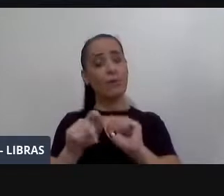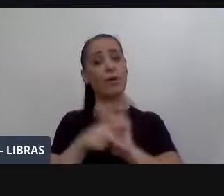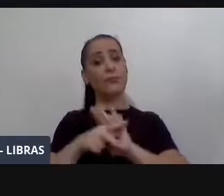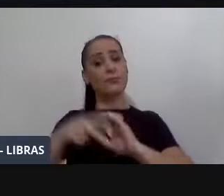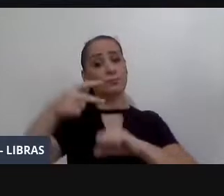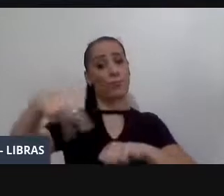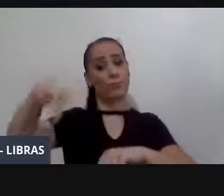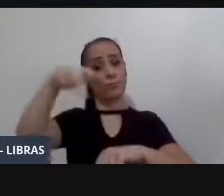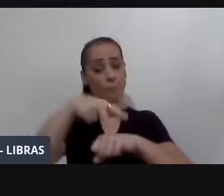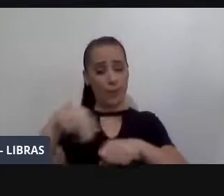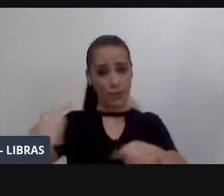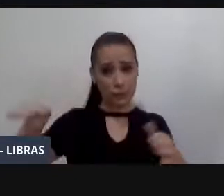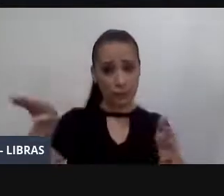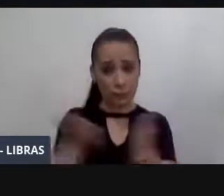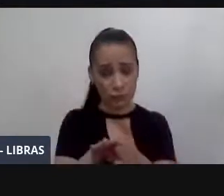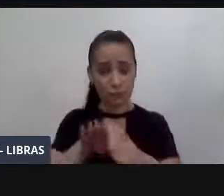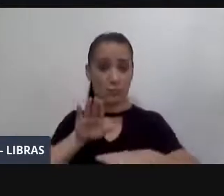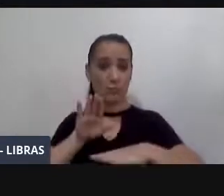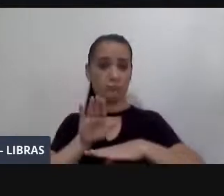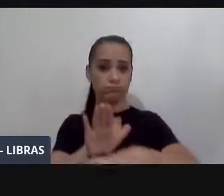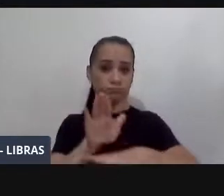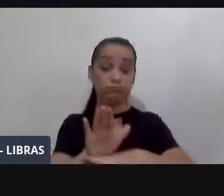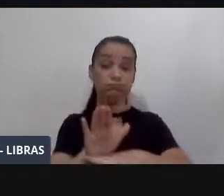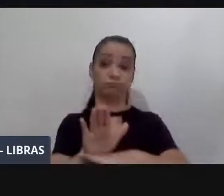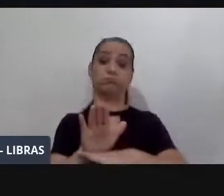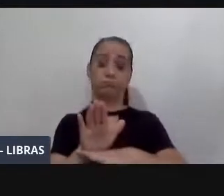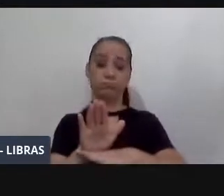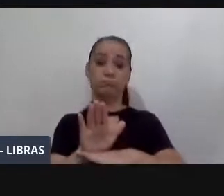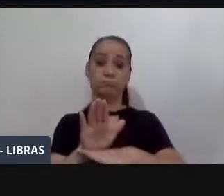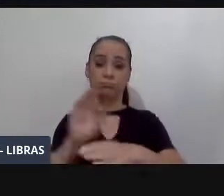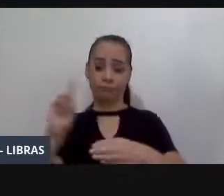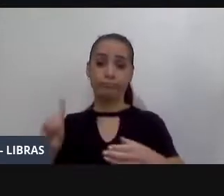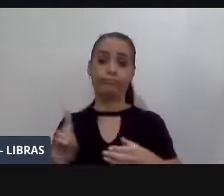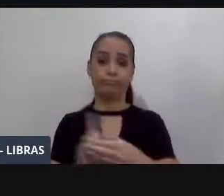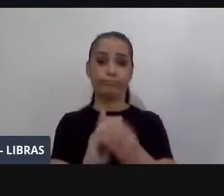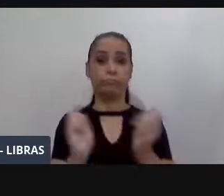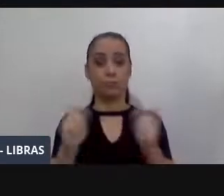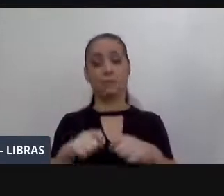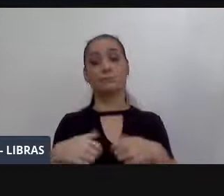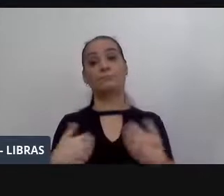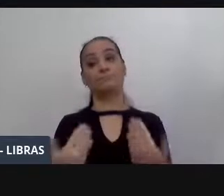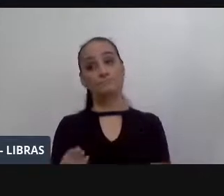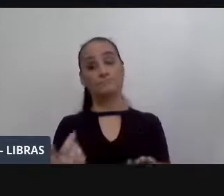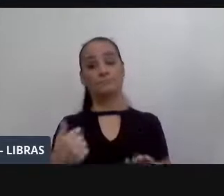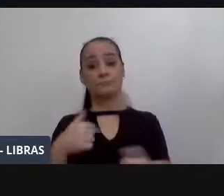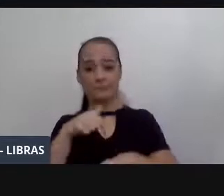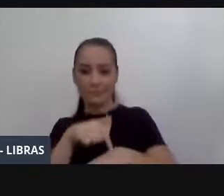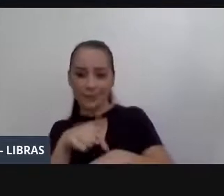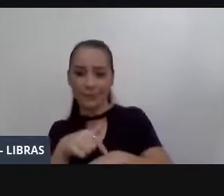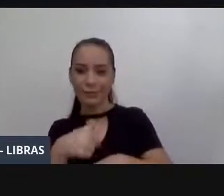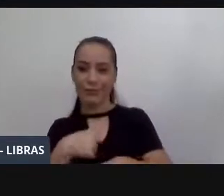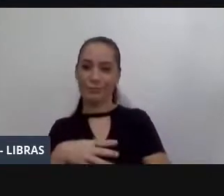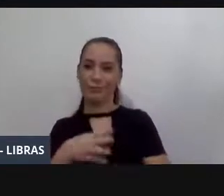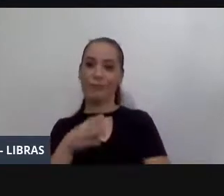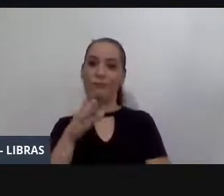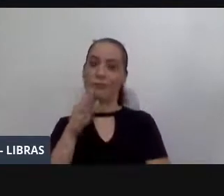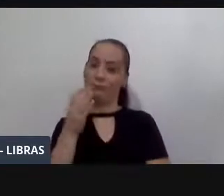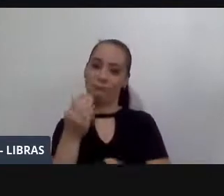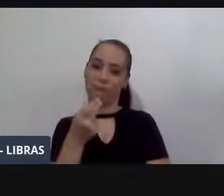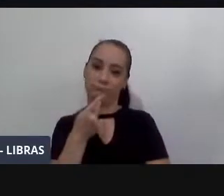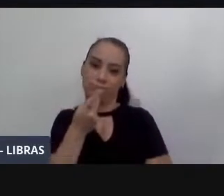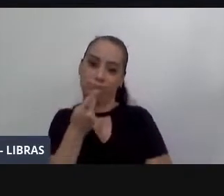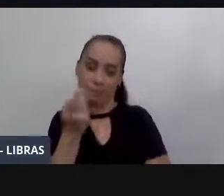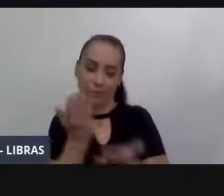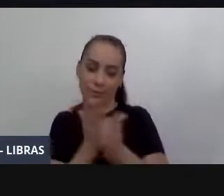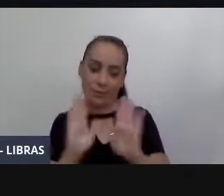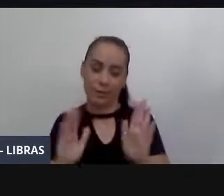país em que elas se inserem. Bem, acho que eu vou, considerando o tempo, eu vou fechar minha fala por aqui.